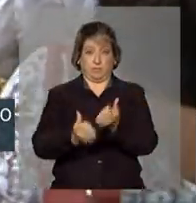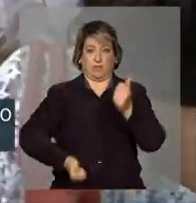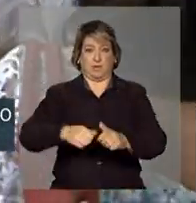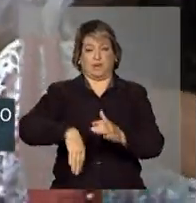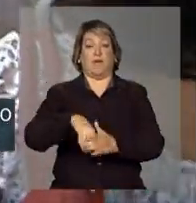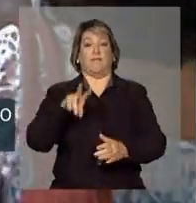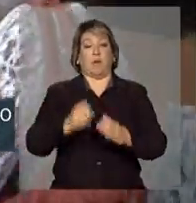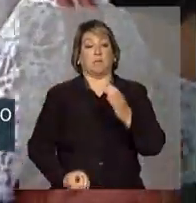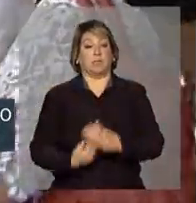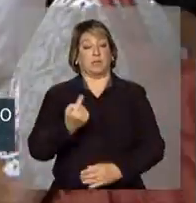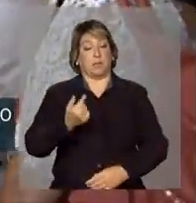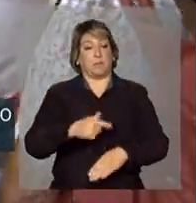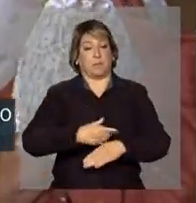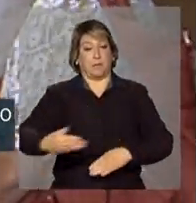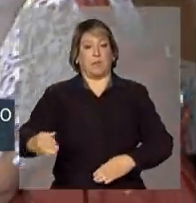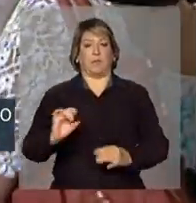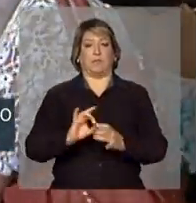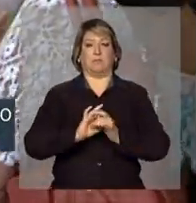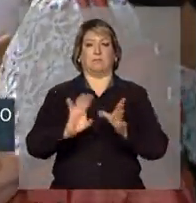inaugurado daqui a pouco.